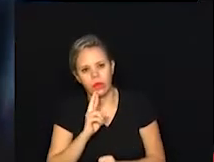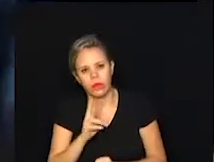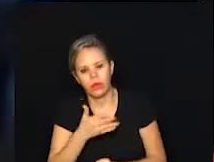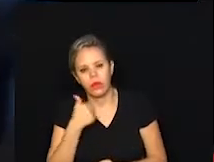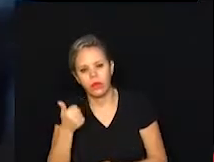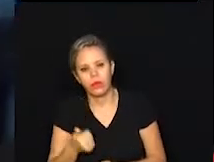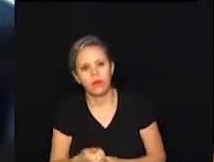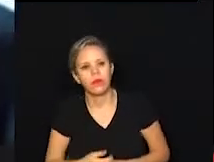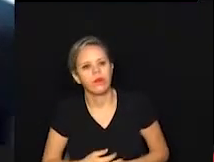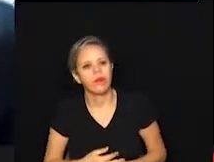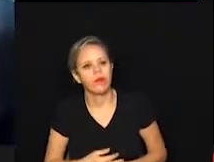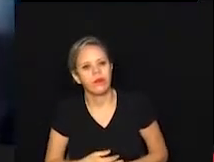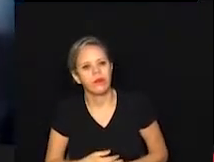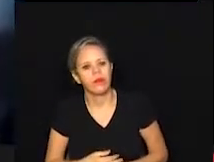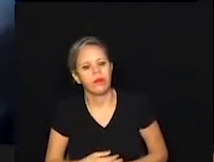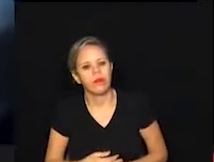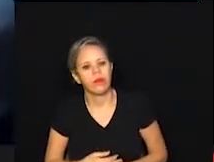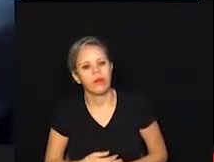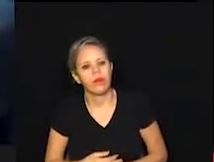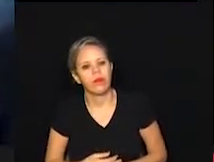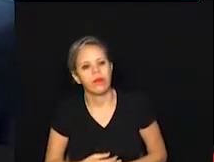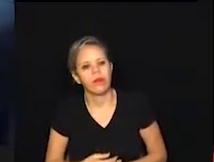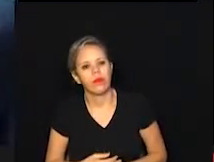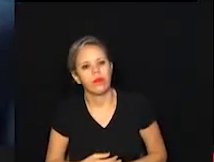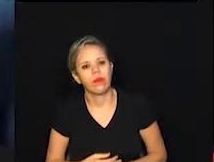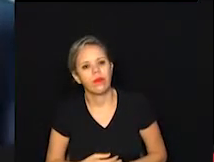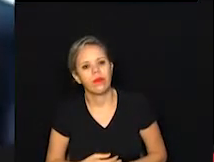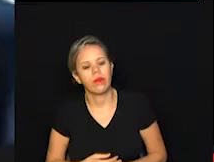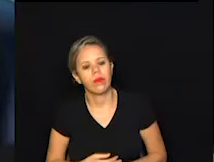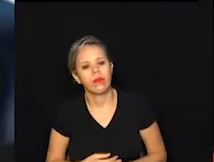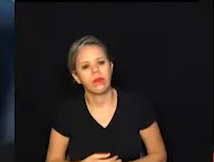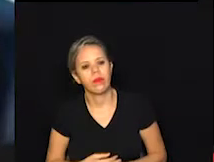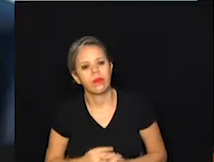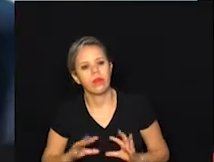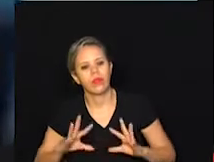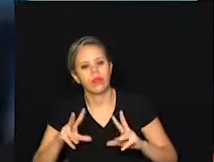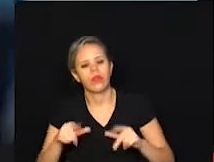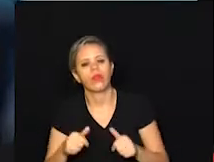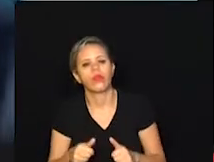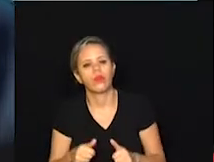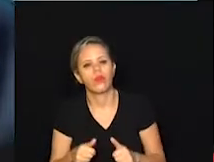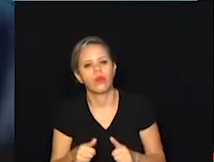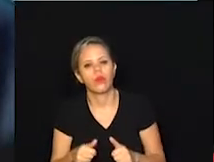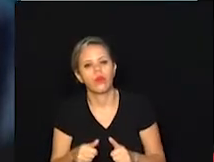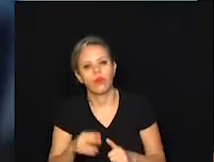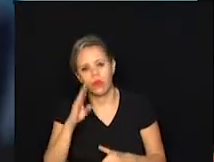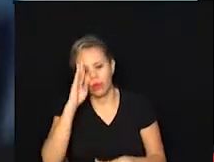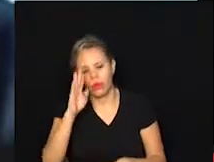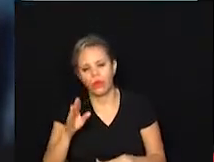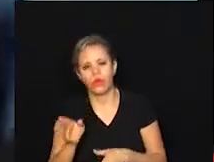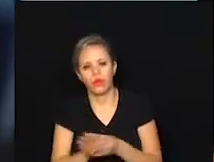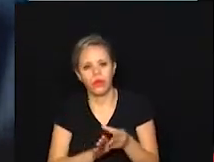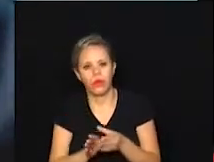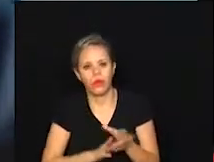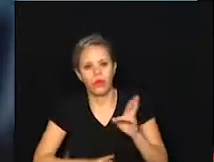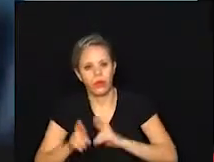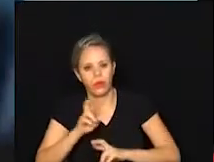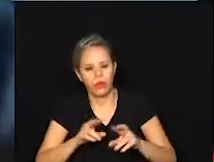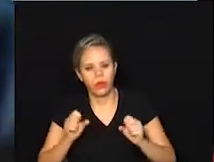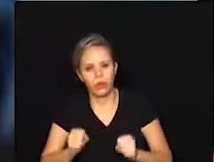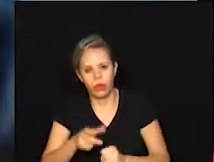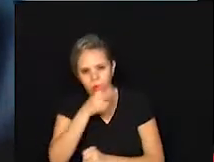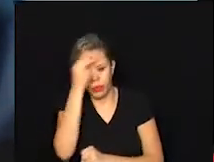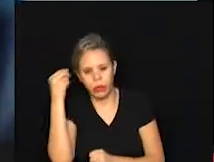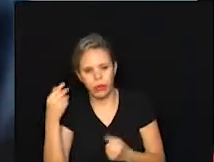melhor. Mas, enfim, então, e uma das funções do Conselho é fiscalizar o poder